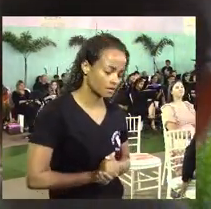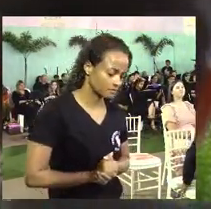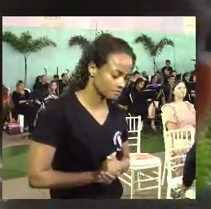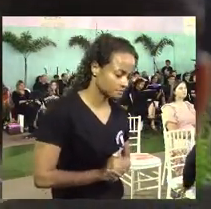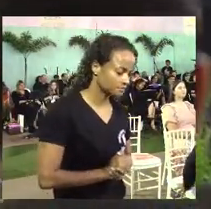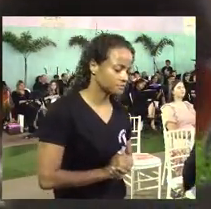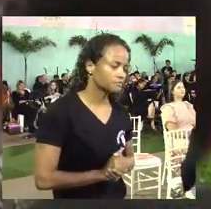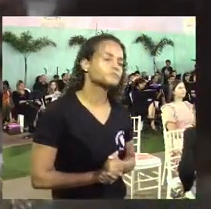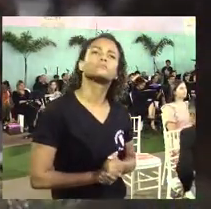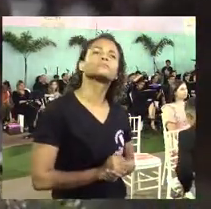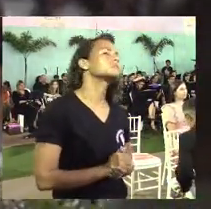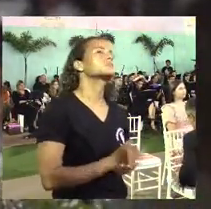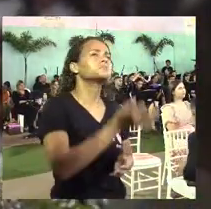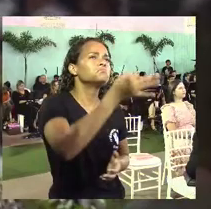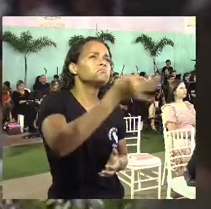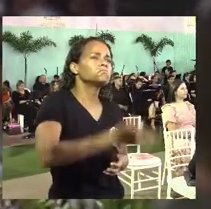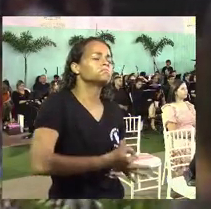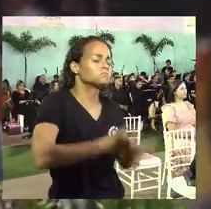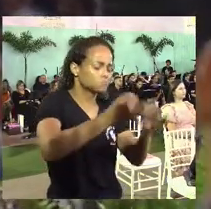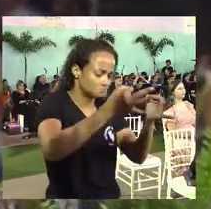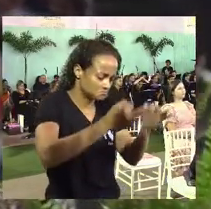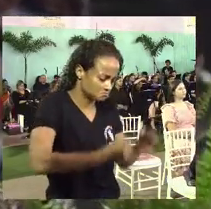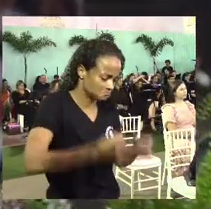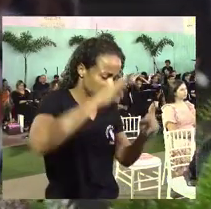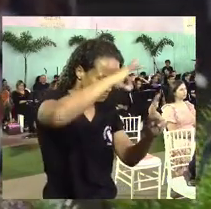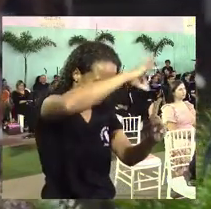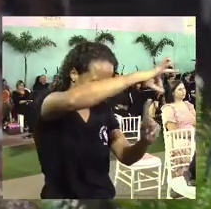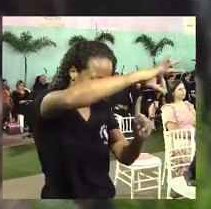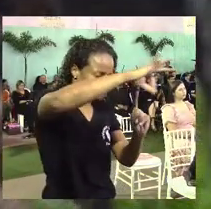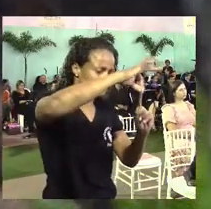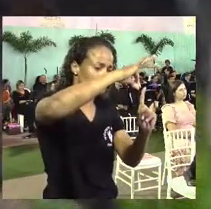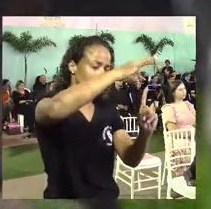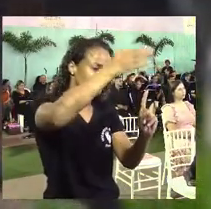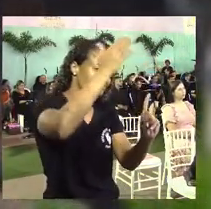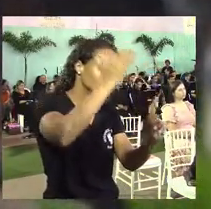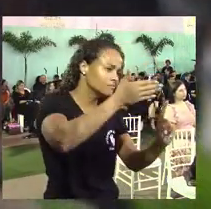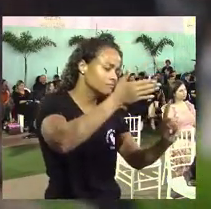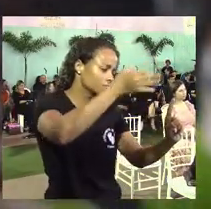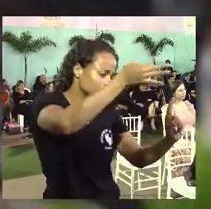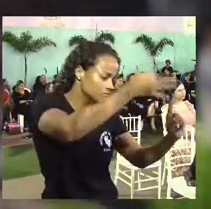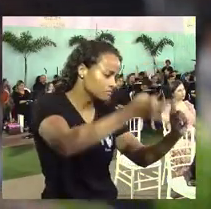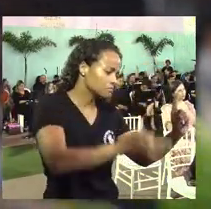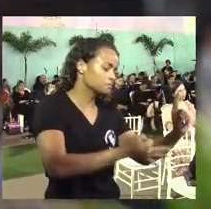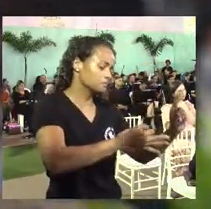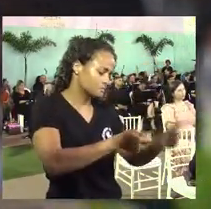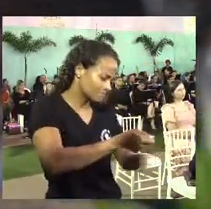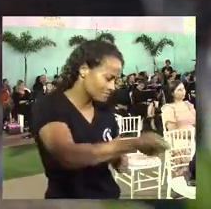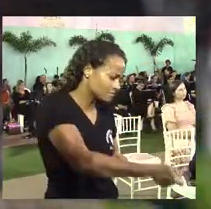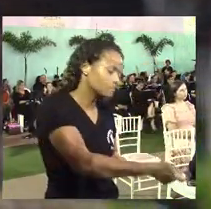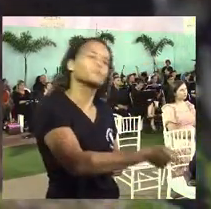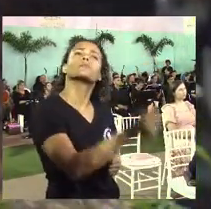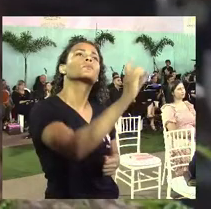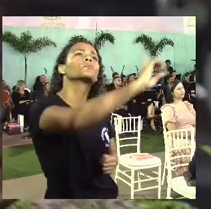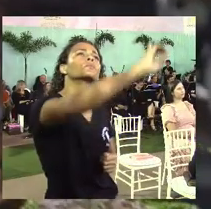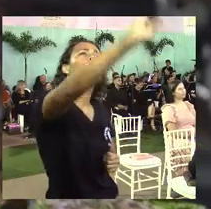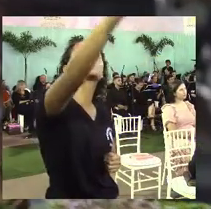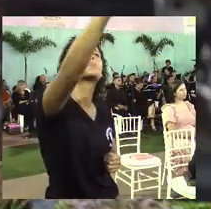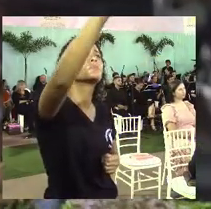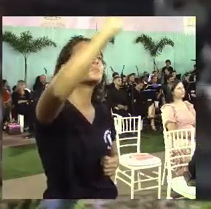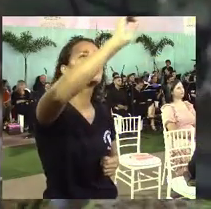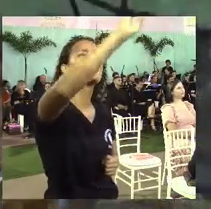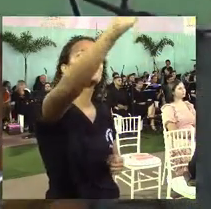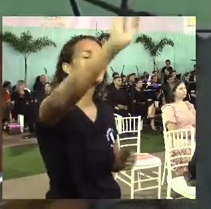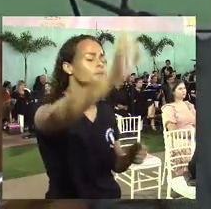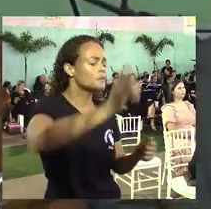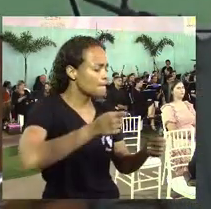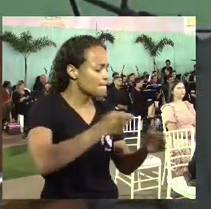não diz justo lindo Santo tou tire a sua vida toda